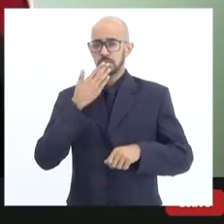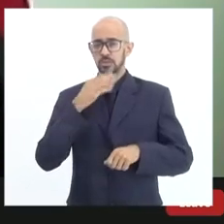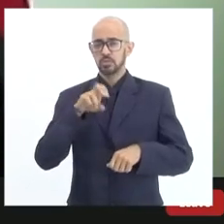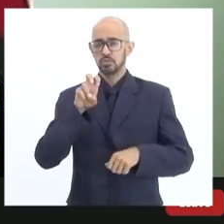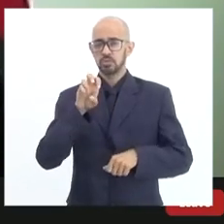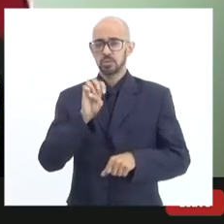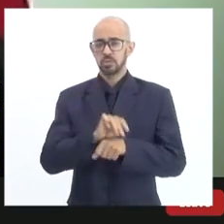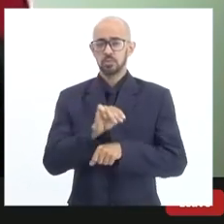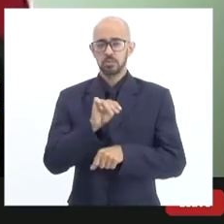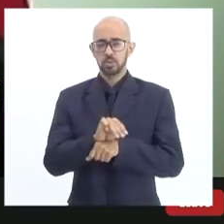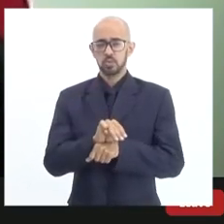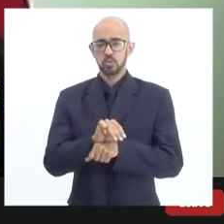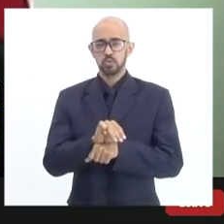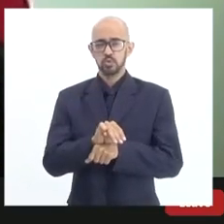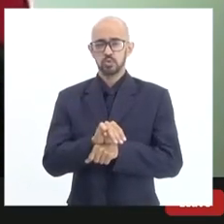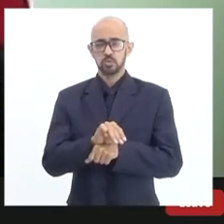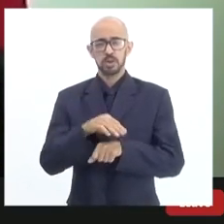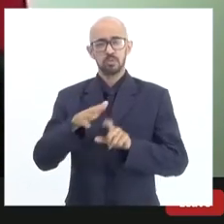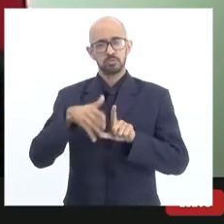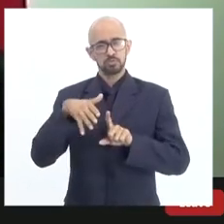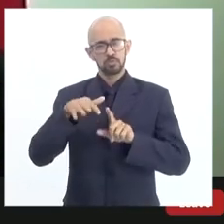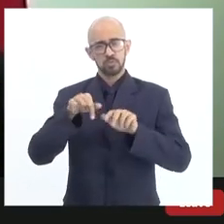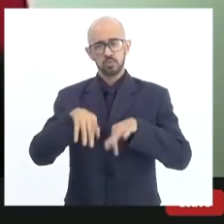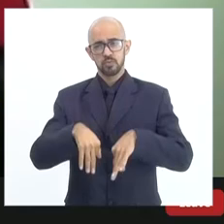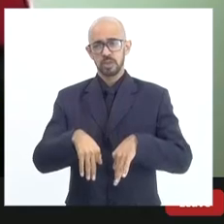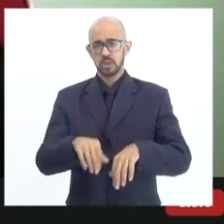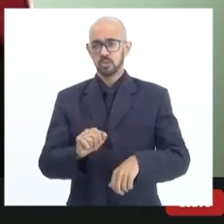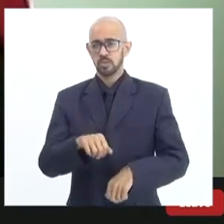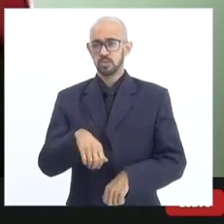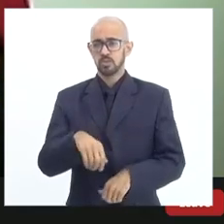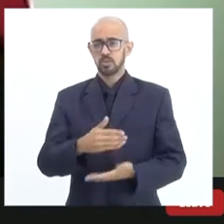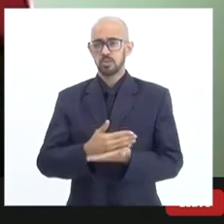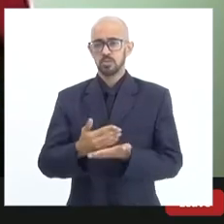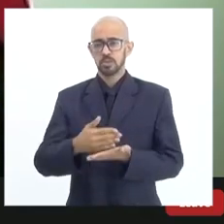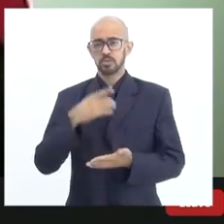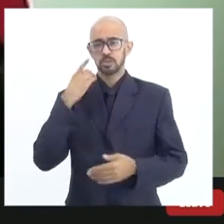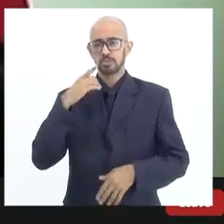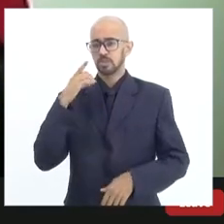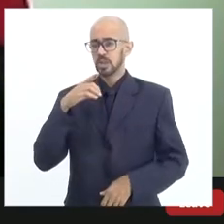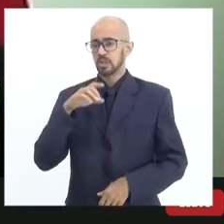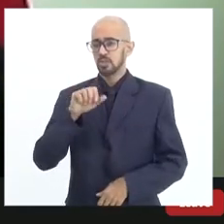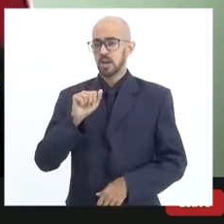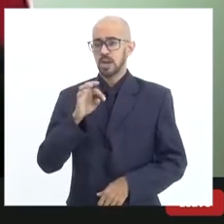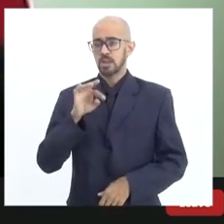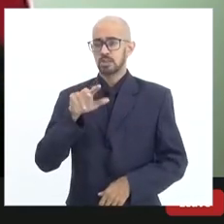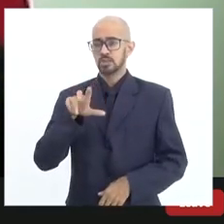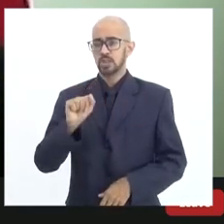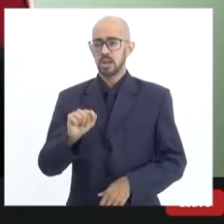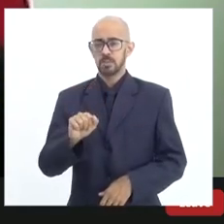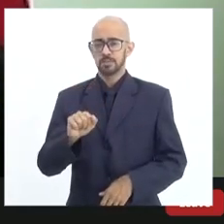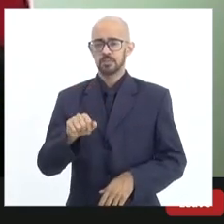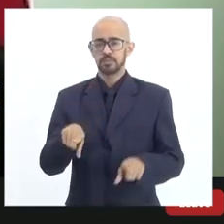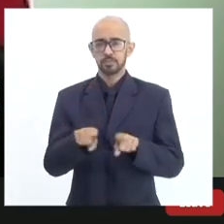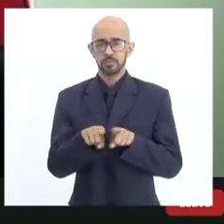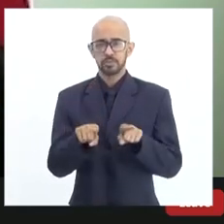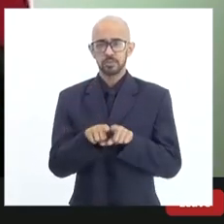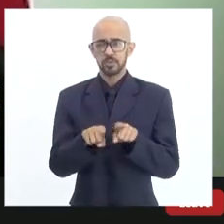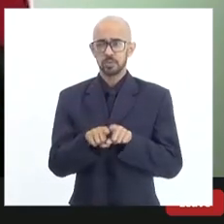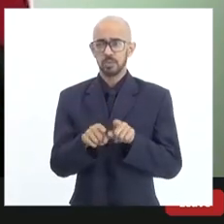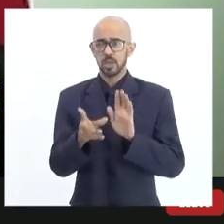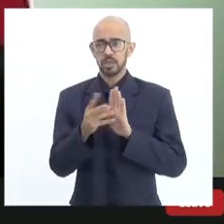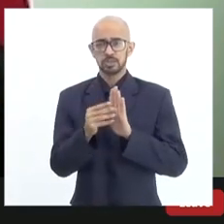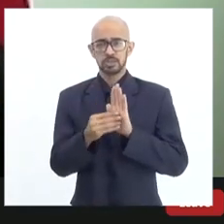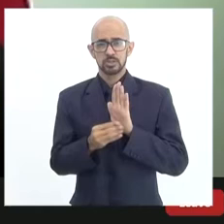5 minutos para as suas considerações. Deputada Tia Ju, em seguida, deputado Átila Nunes, registrando, já fiz esse registro aqui da